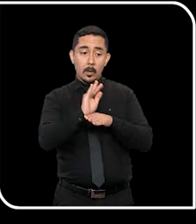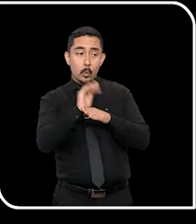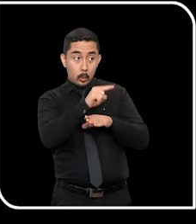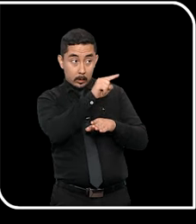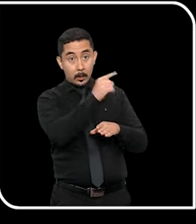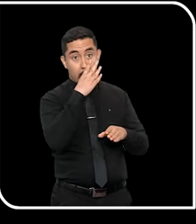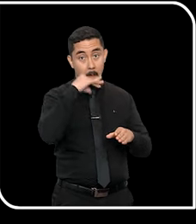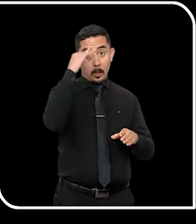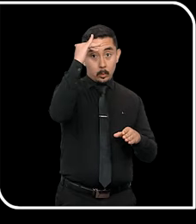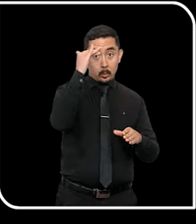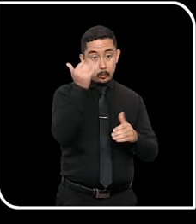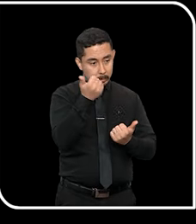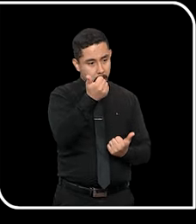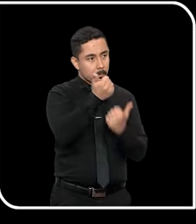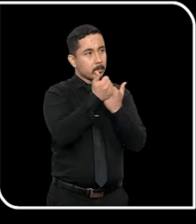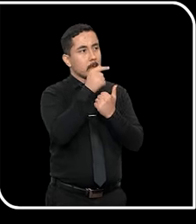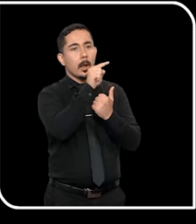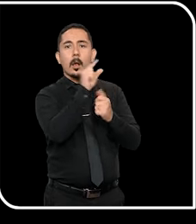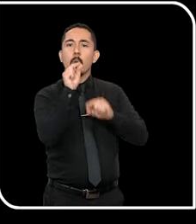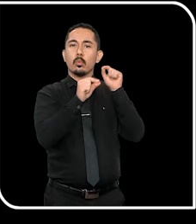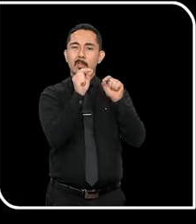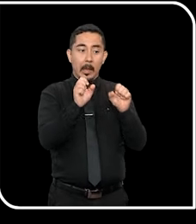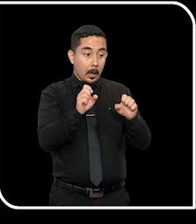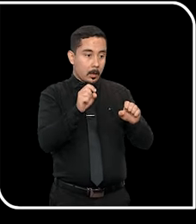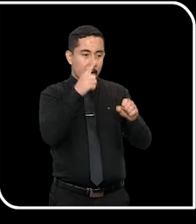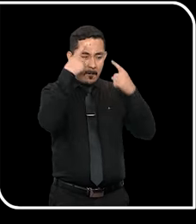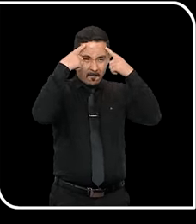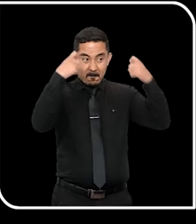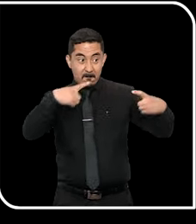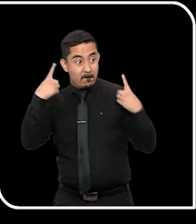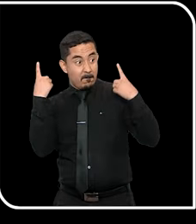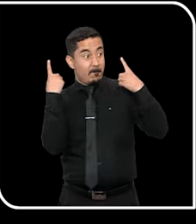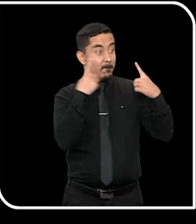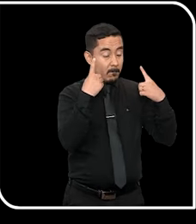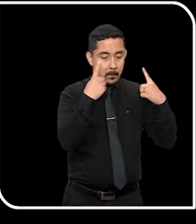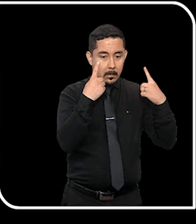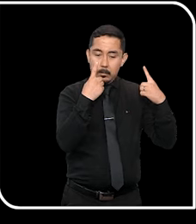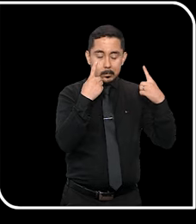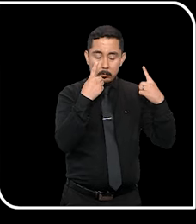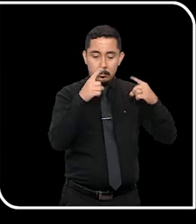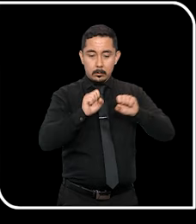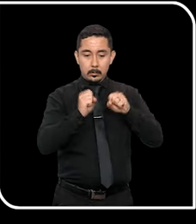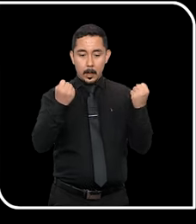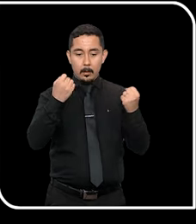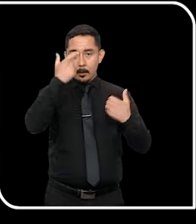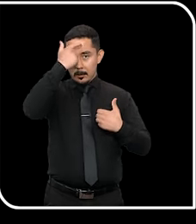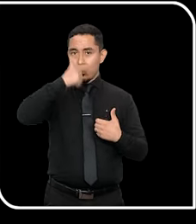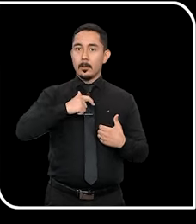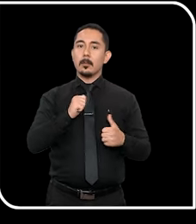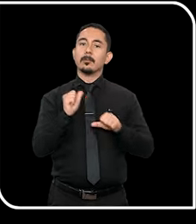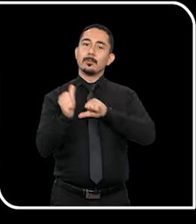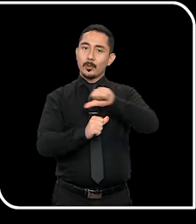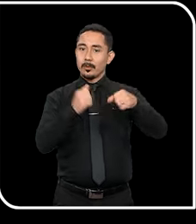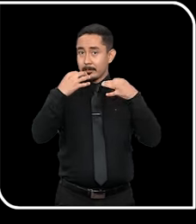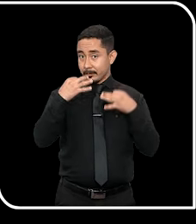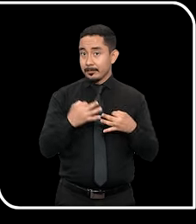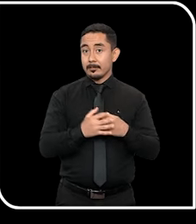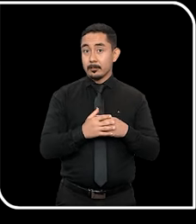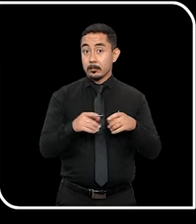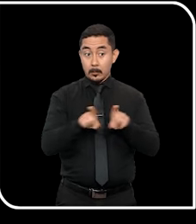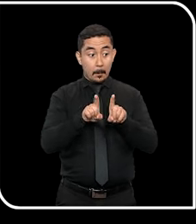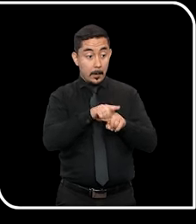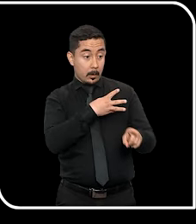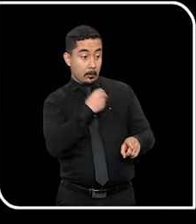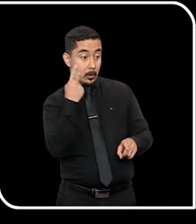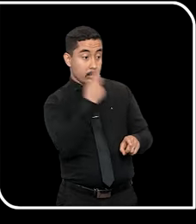ajudando adultos acompanhando adultos para que eles quebrem o ciclo da violência com eles mesmos mas também com seus filhos e com o